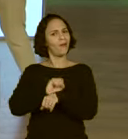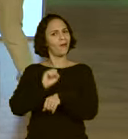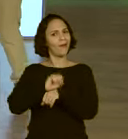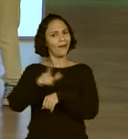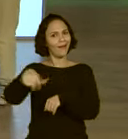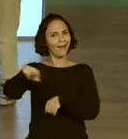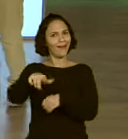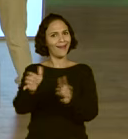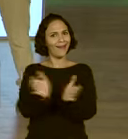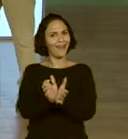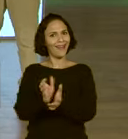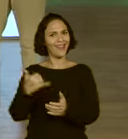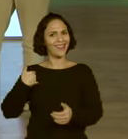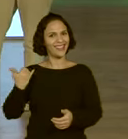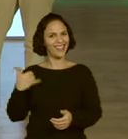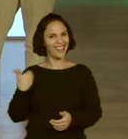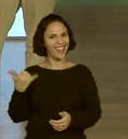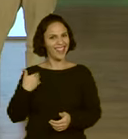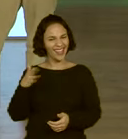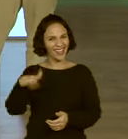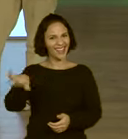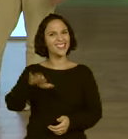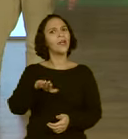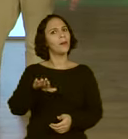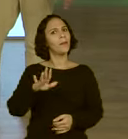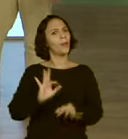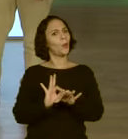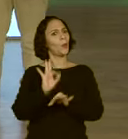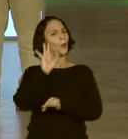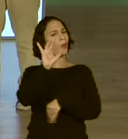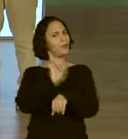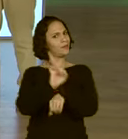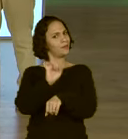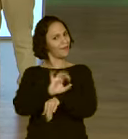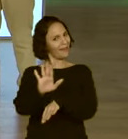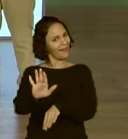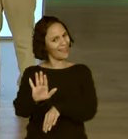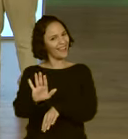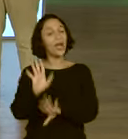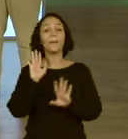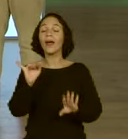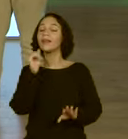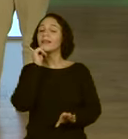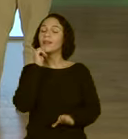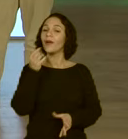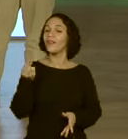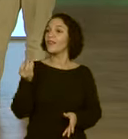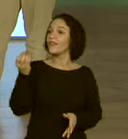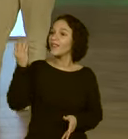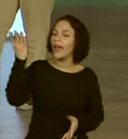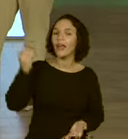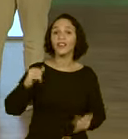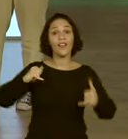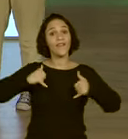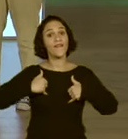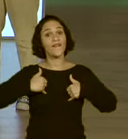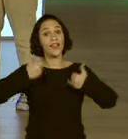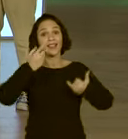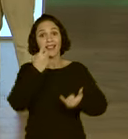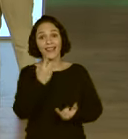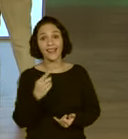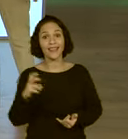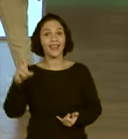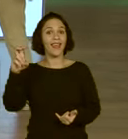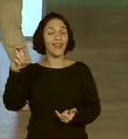Para essa turma que a gente está falando, é bem longo prazo. Mas uma viagem, né? Uma festa de 15 anos,